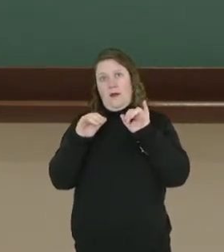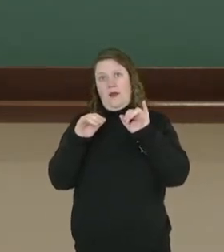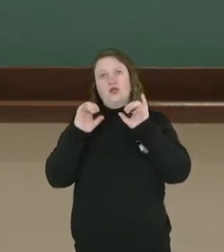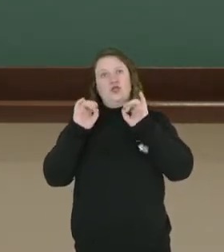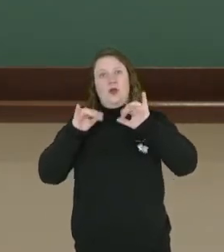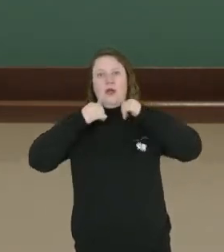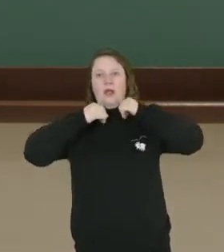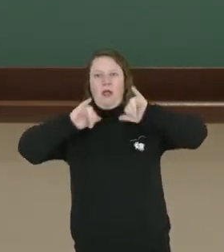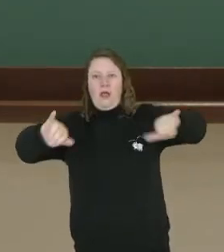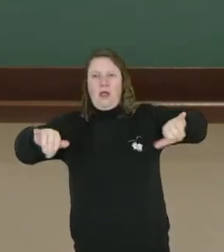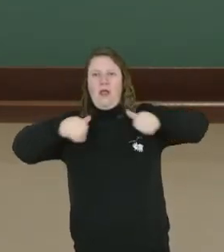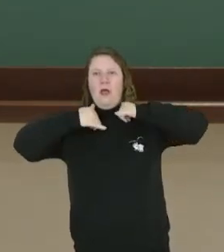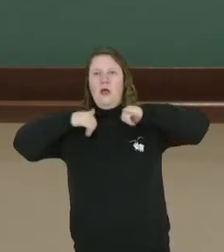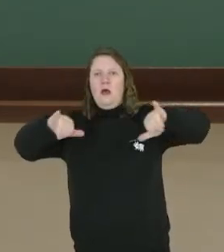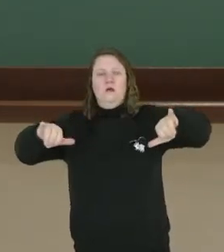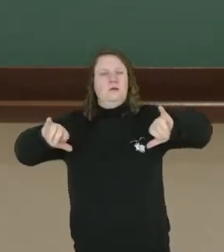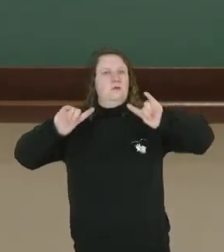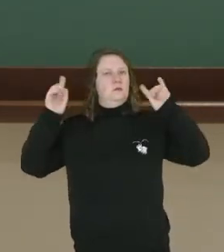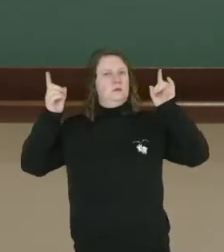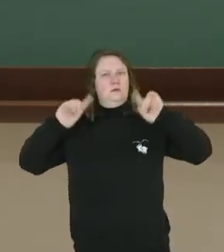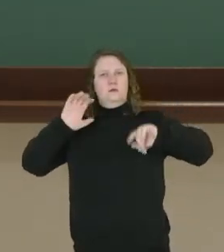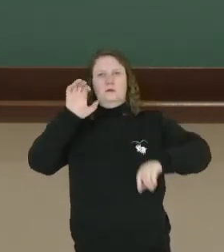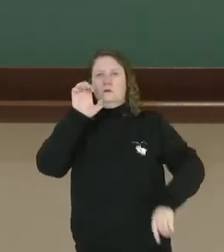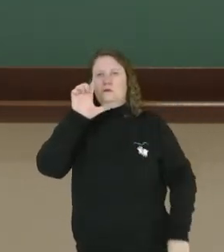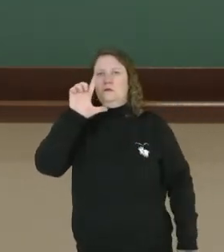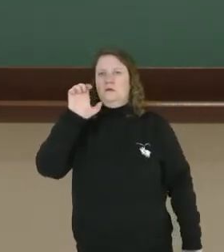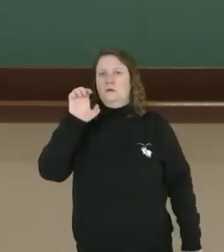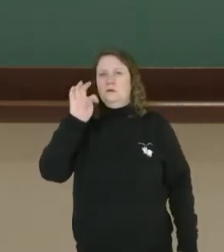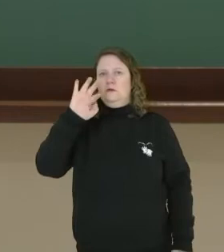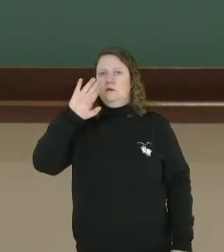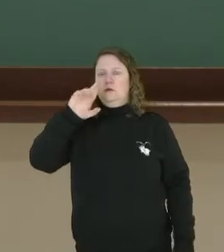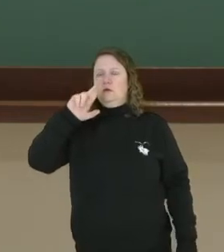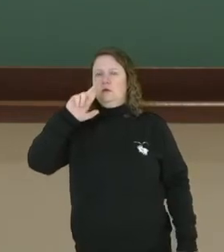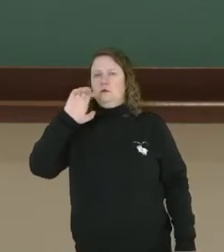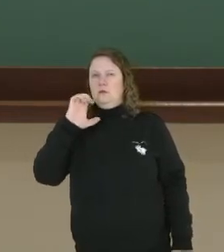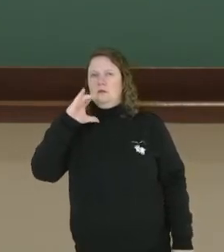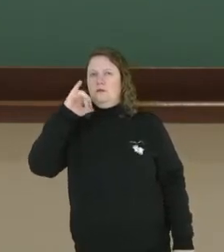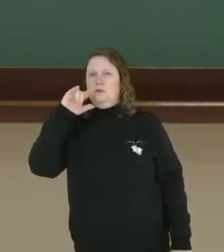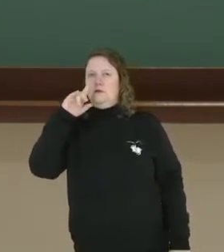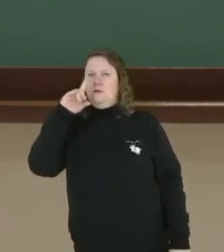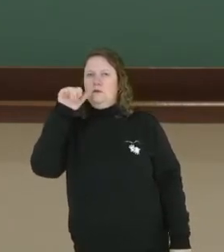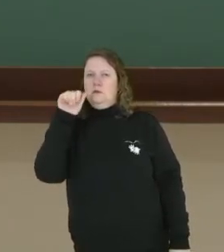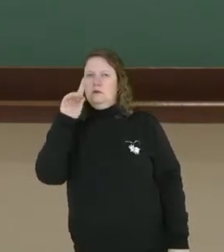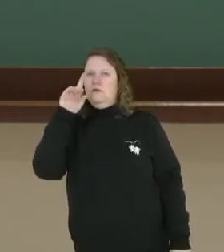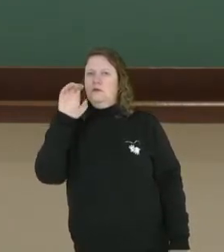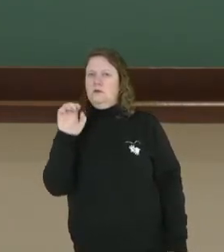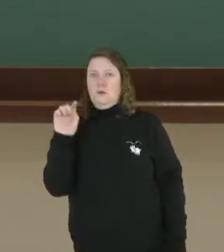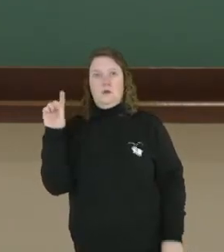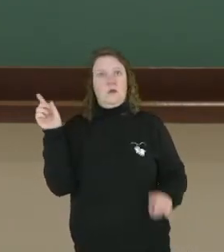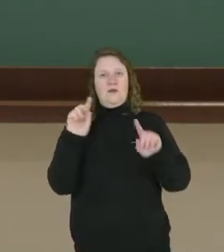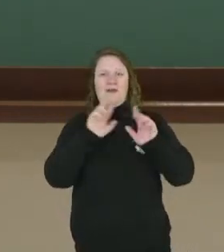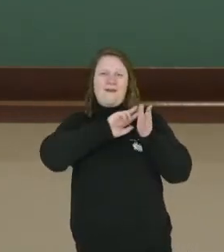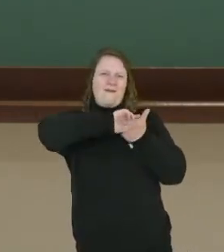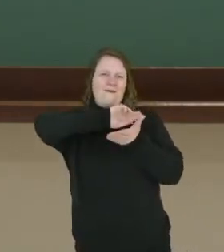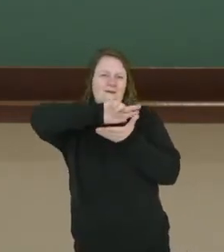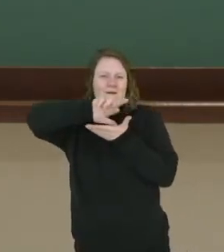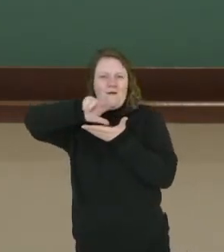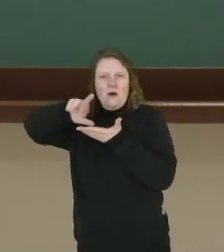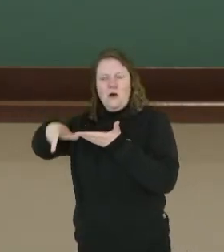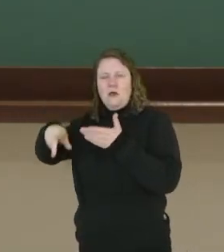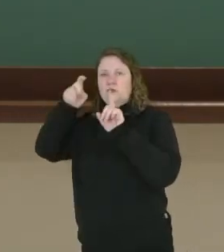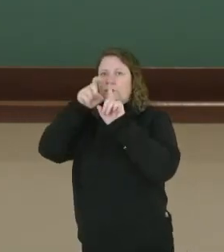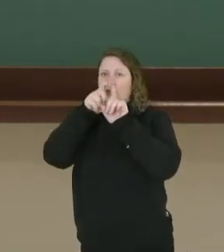certo? Lembre-se que energia não é só eletricidade, ela é vários tipos. Nesse caso, estamos falando um tipo específico, chamado de energia